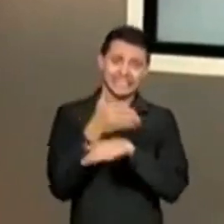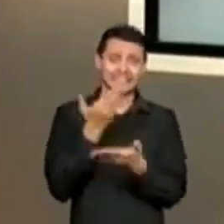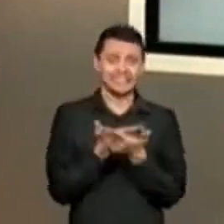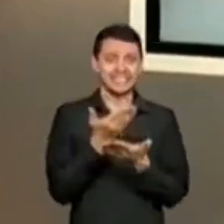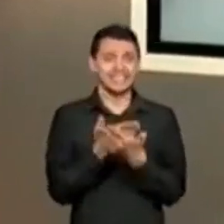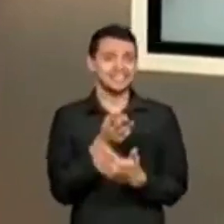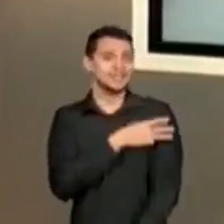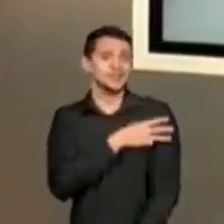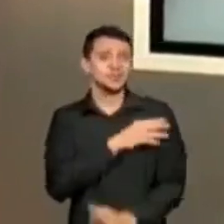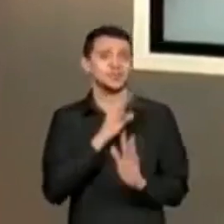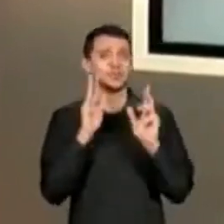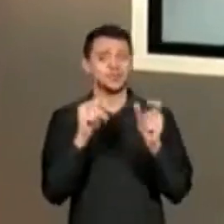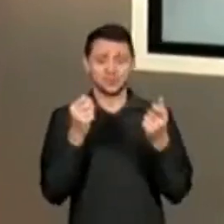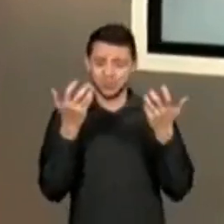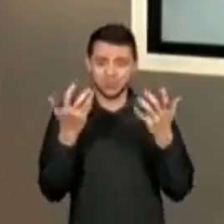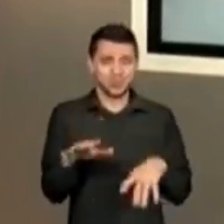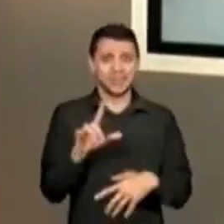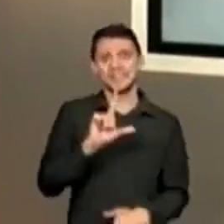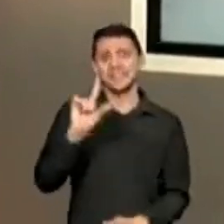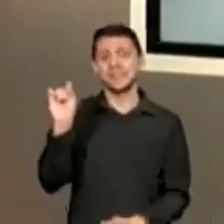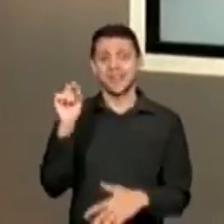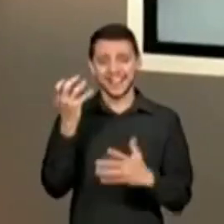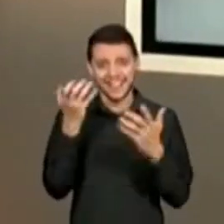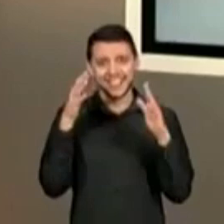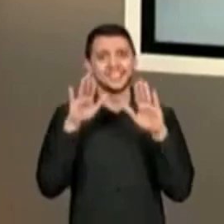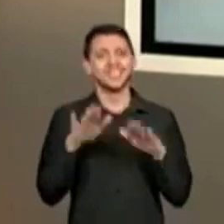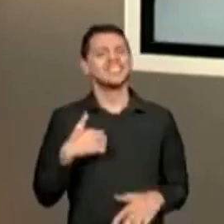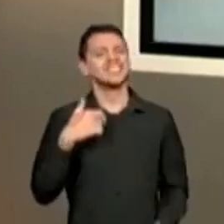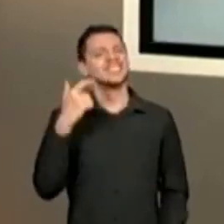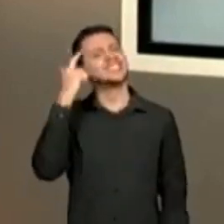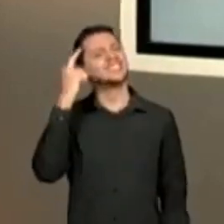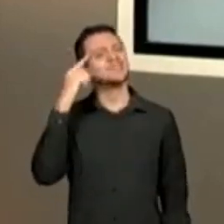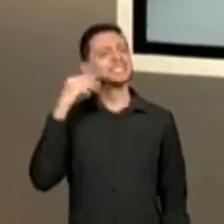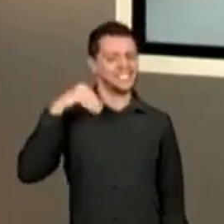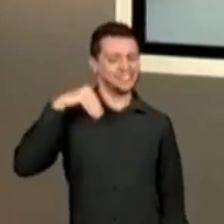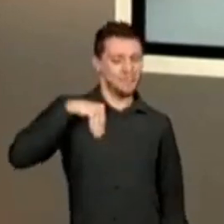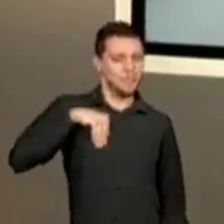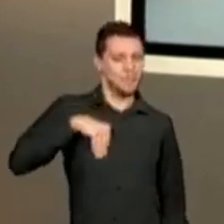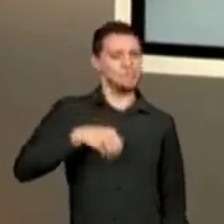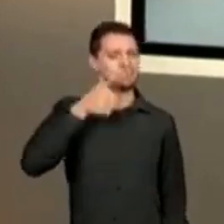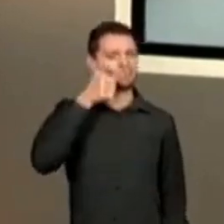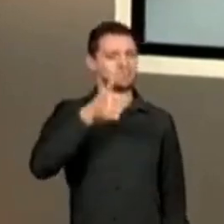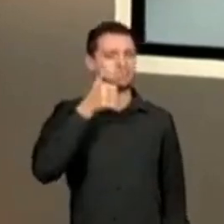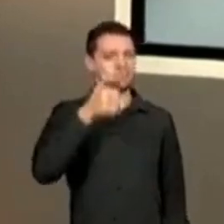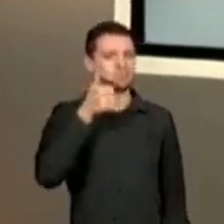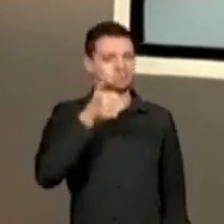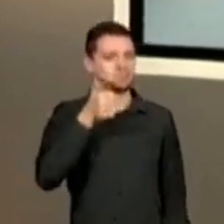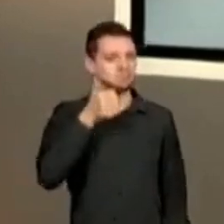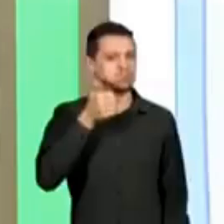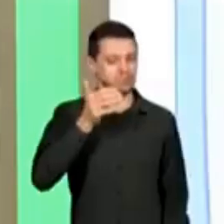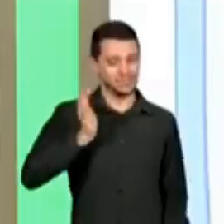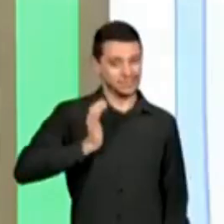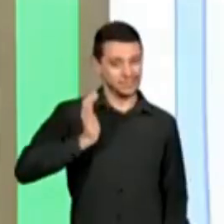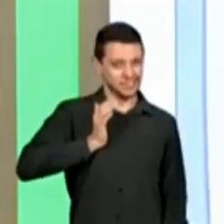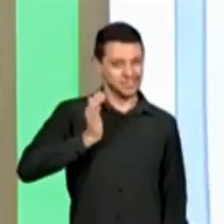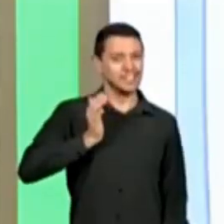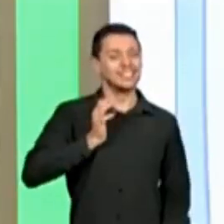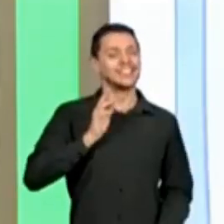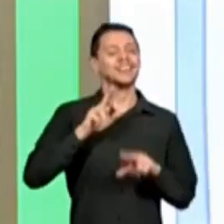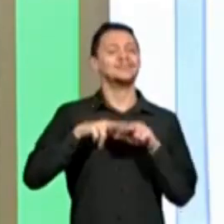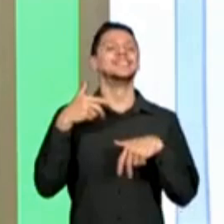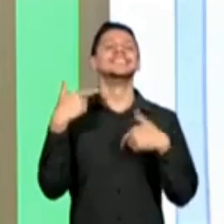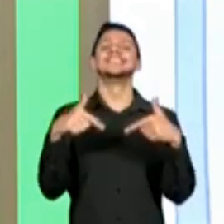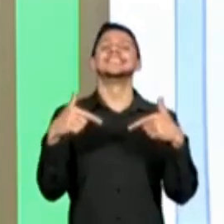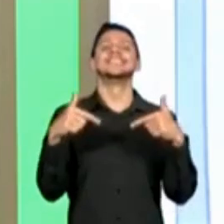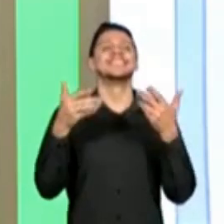ano, não quer nem sair daqui, que eu achei que o quê? Tá ganhando demais, ficou rica, por isso que tá trabalhando aqui,